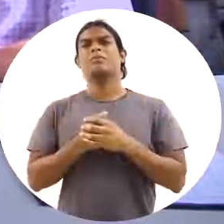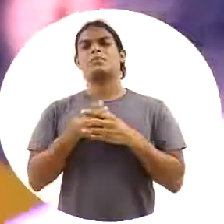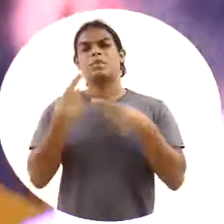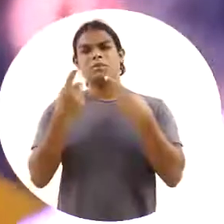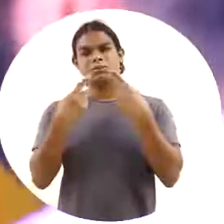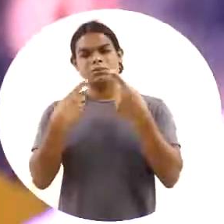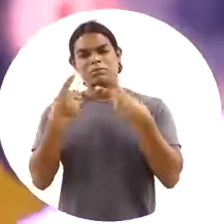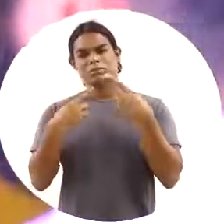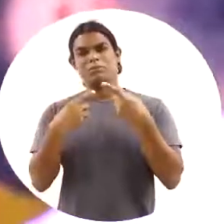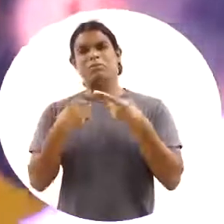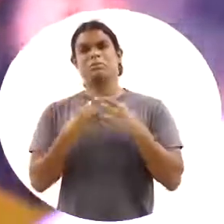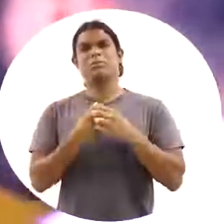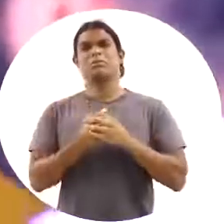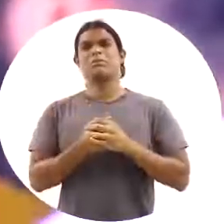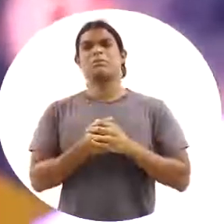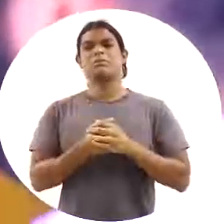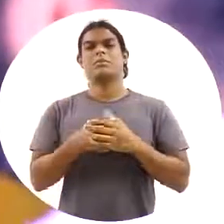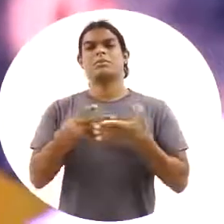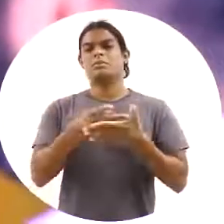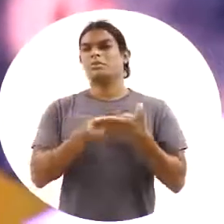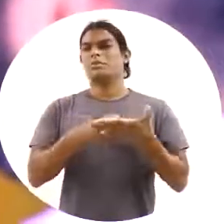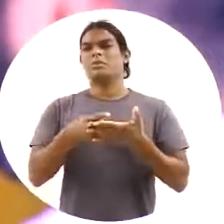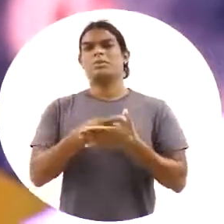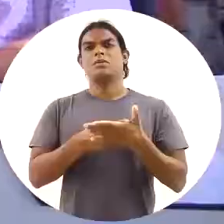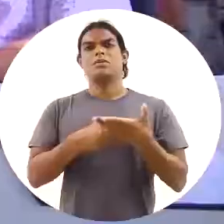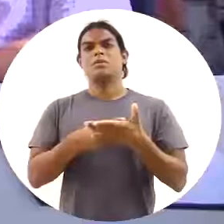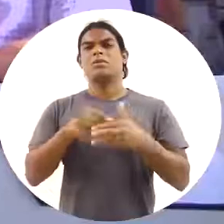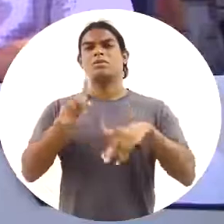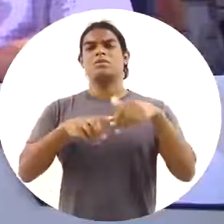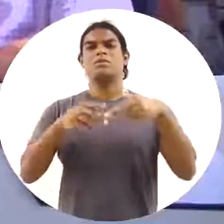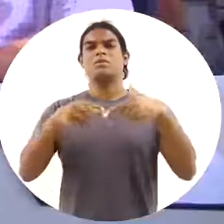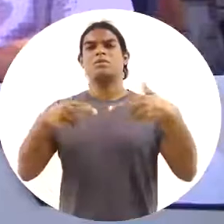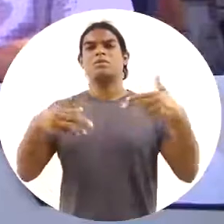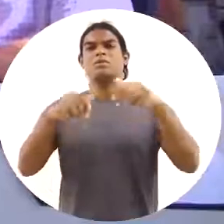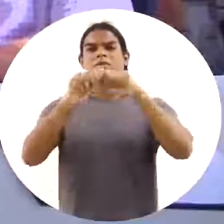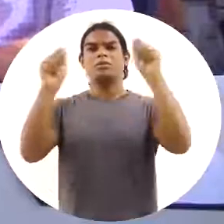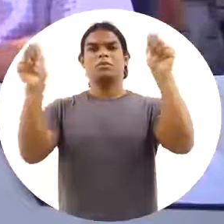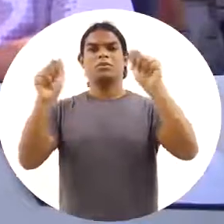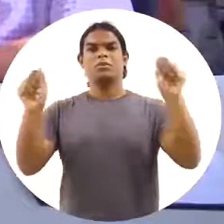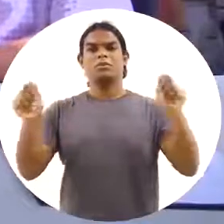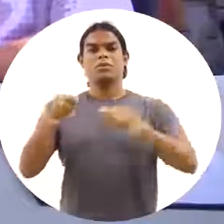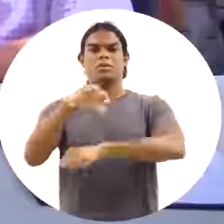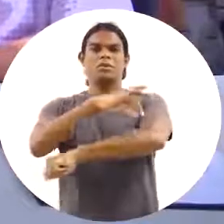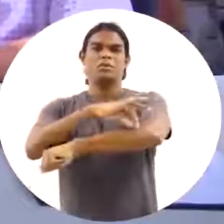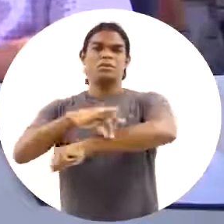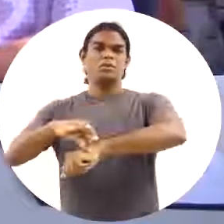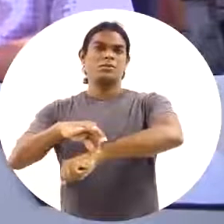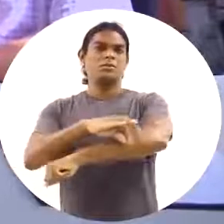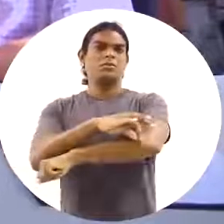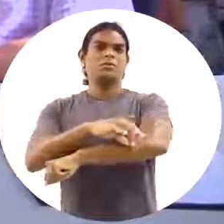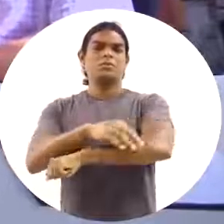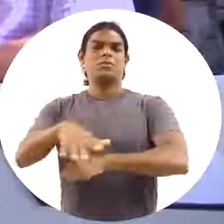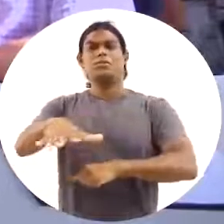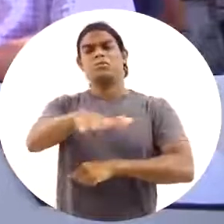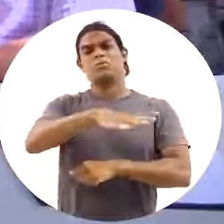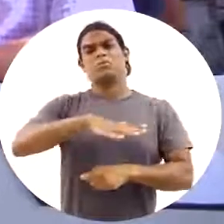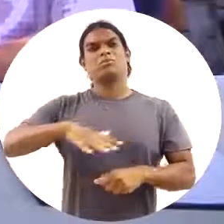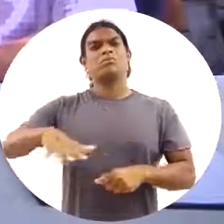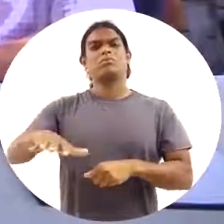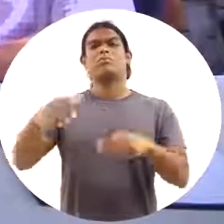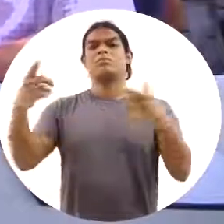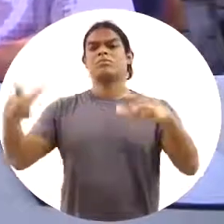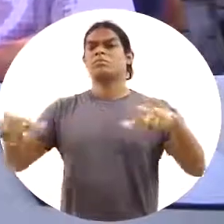as discussões, né, sobre design, sobre produto, sobre arte, sobre arquitetura, sobre